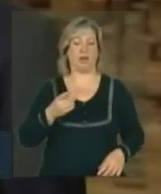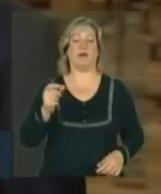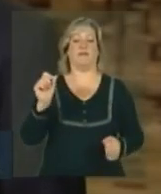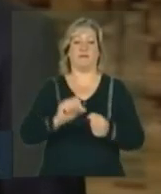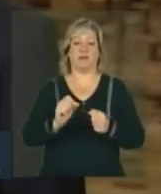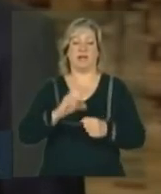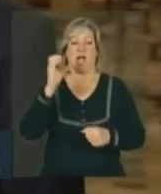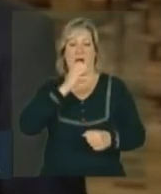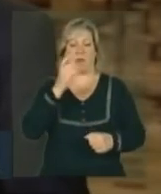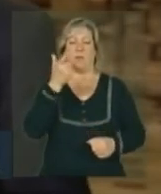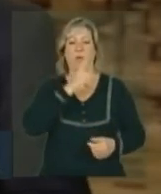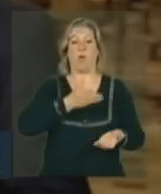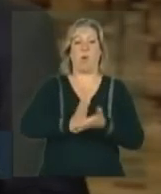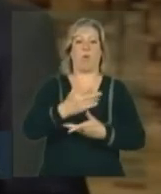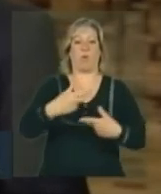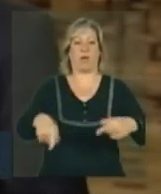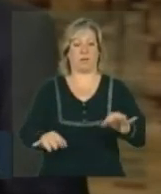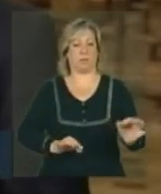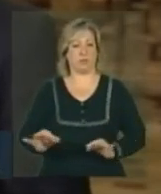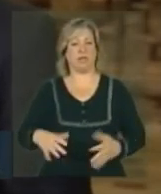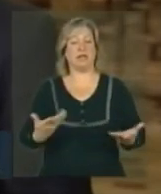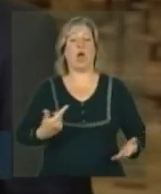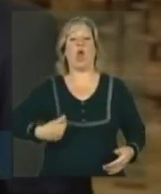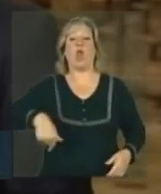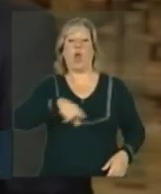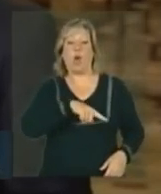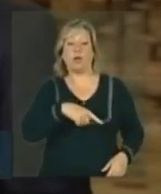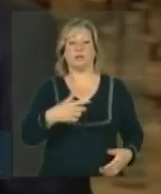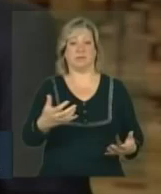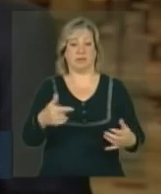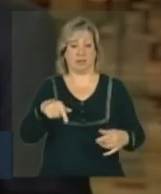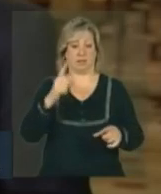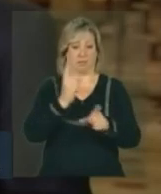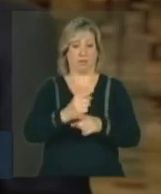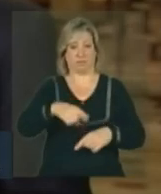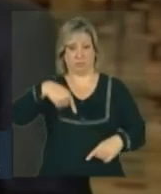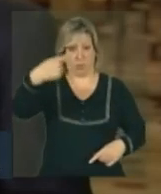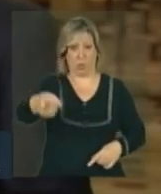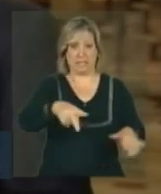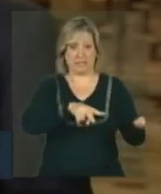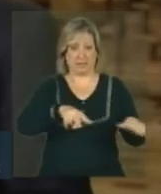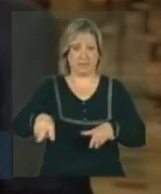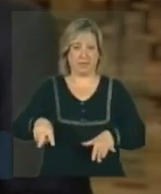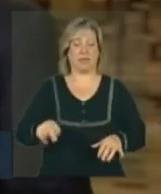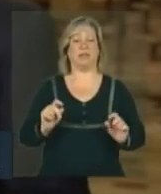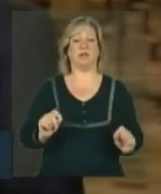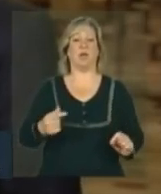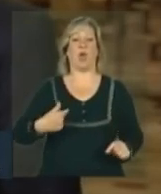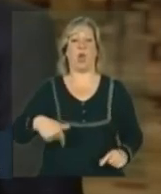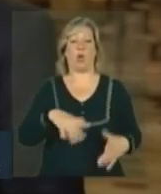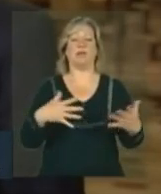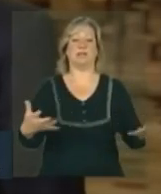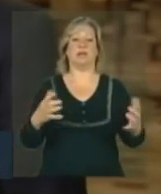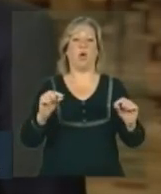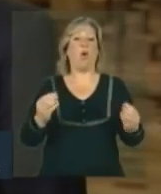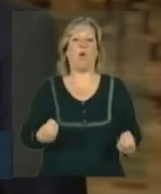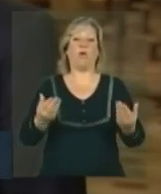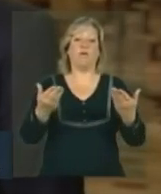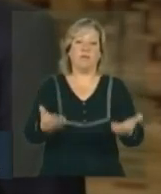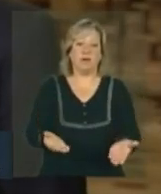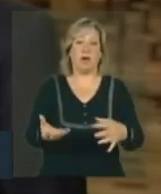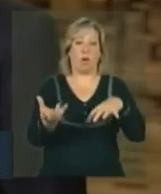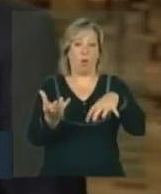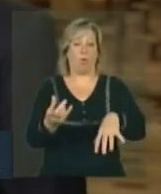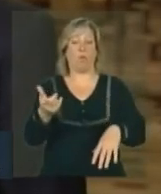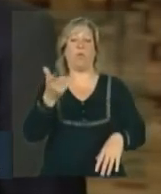desse projeto, como vocês sabem. E o nosso objetivo nesse encontro da próxima semana é oferecer, eventualmente, ao